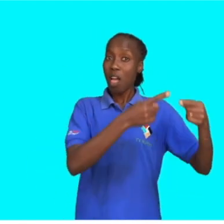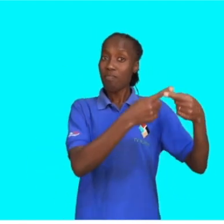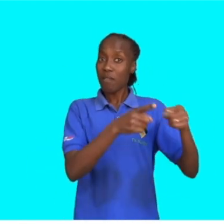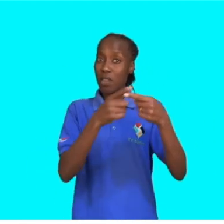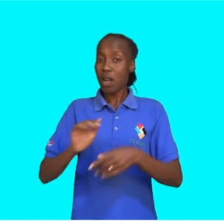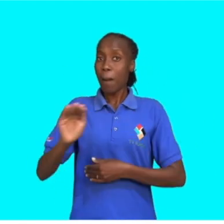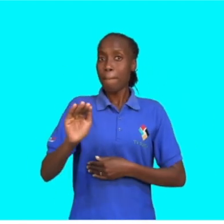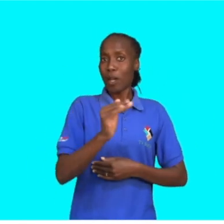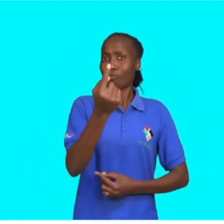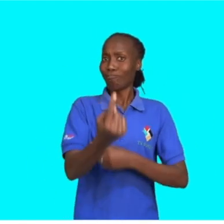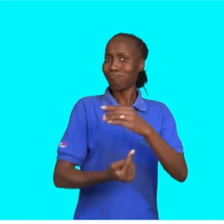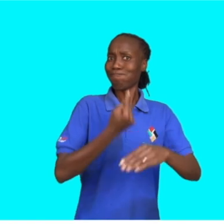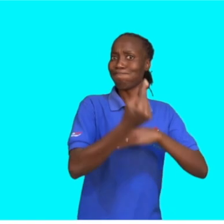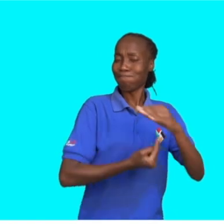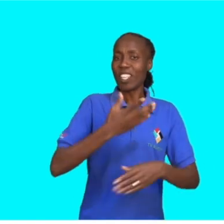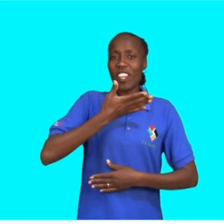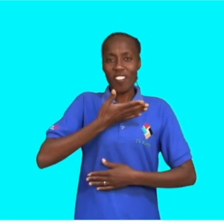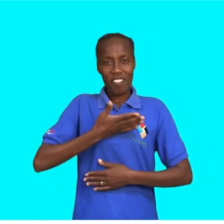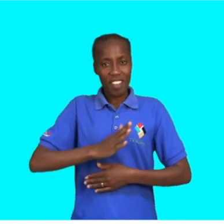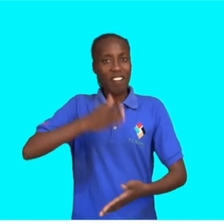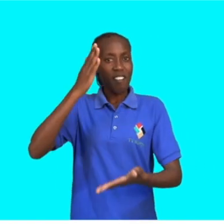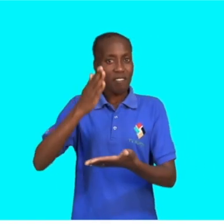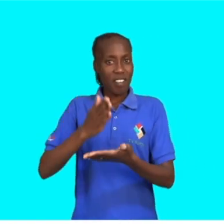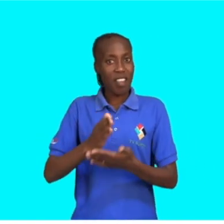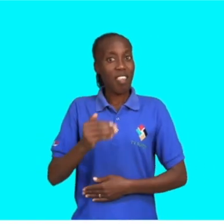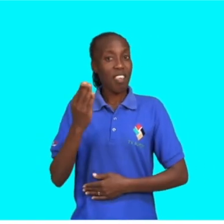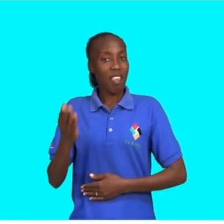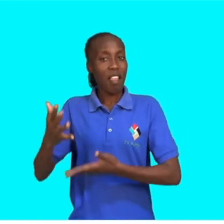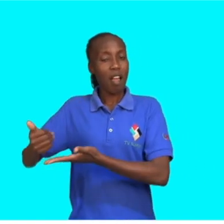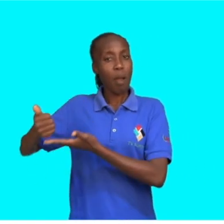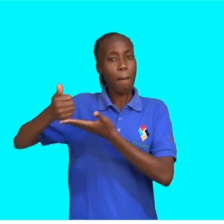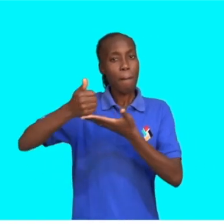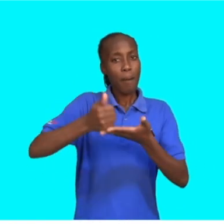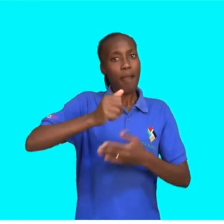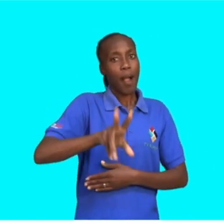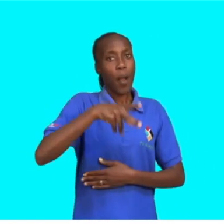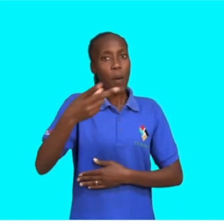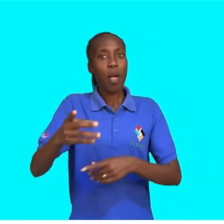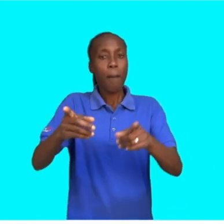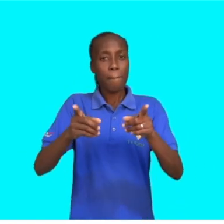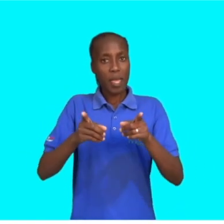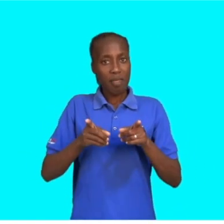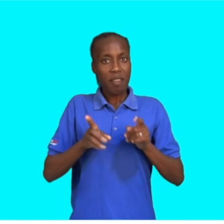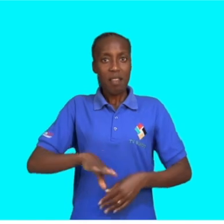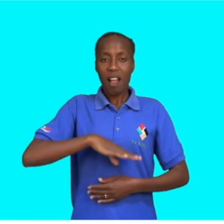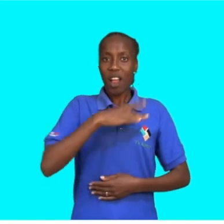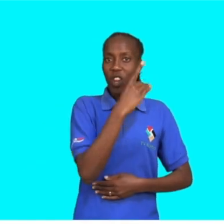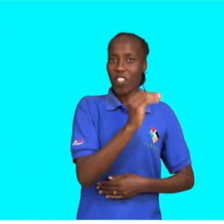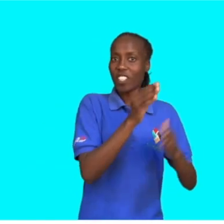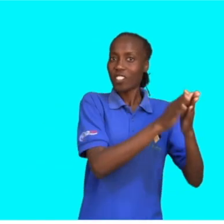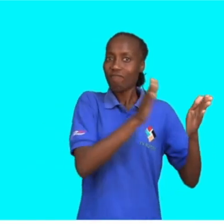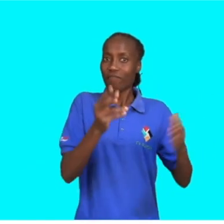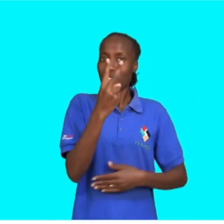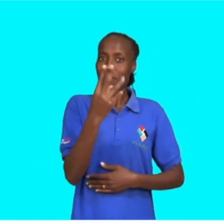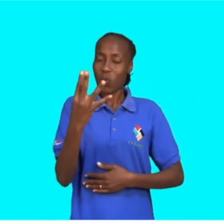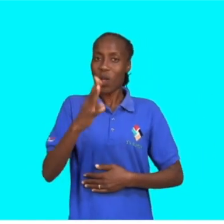provenientes de vários bairros que, na verdade, têm este lado de querer apoiar as outras meninas da faixa etária de